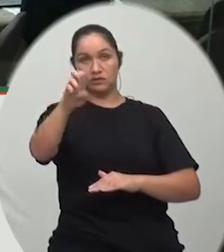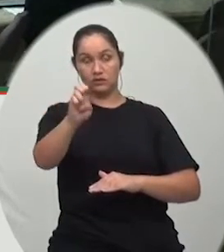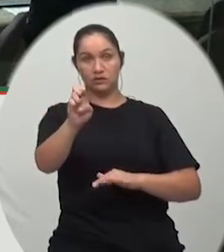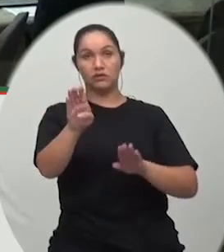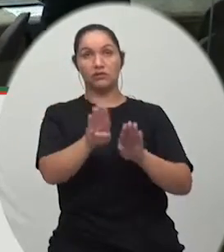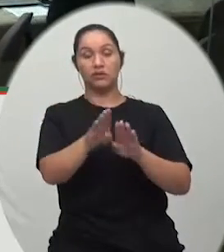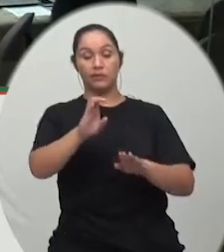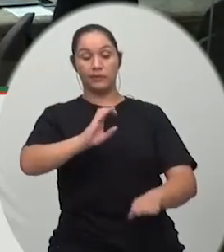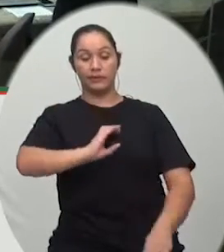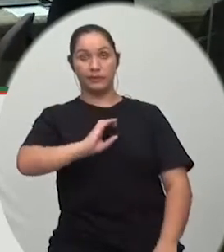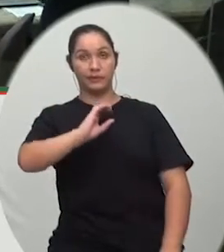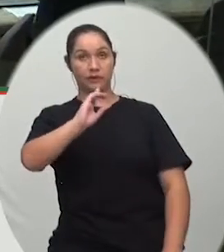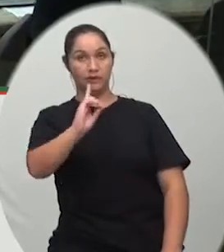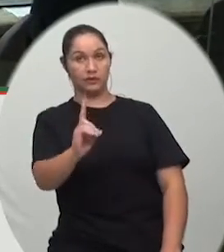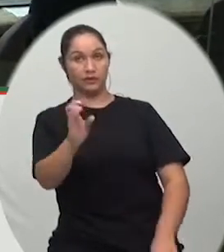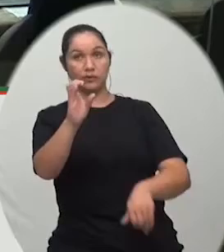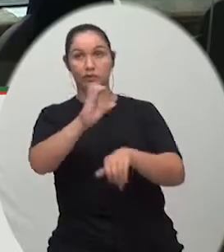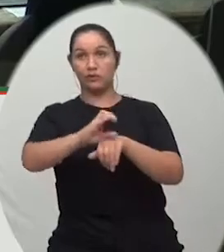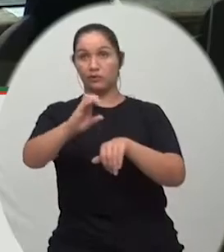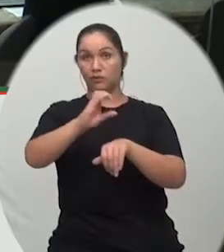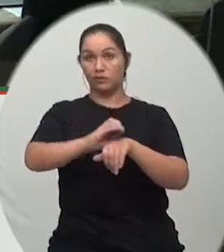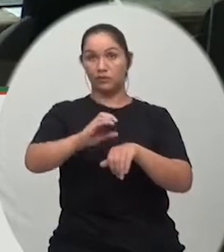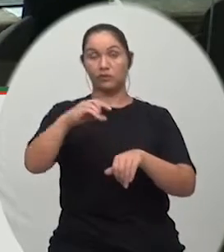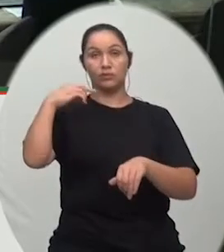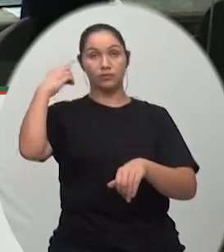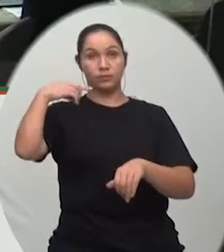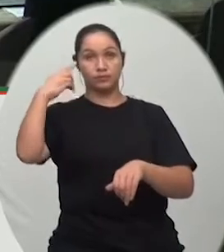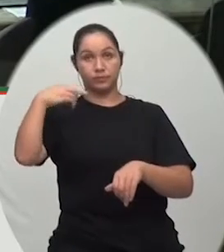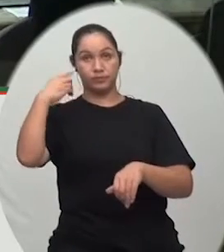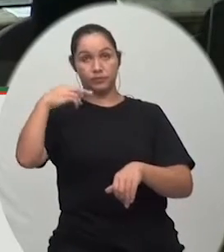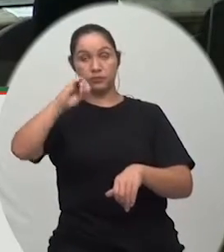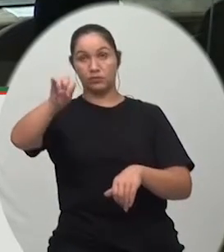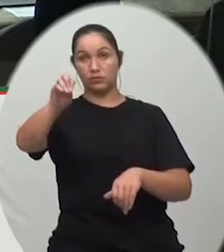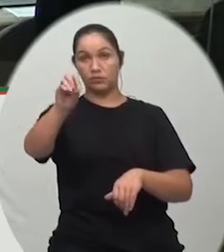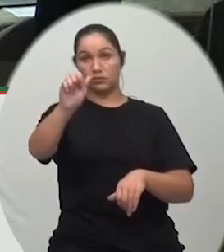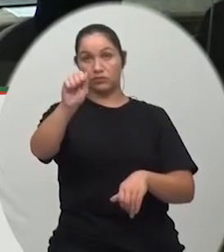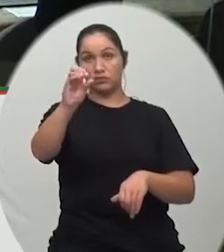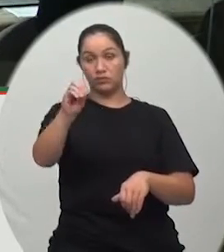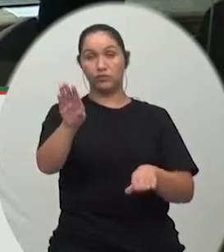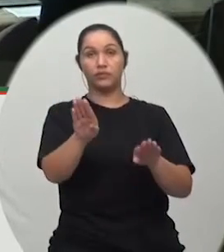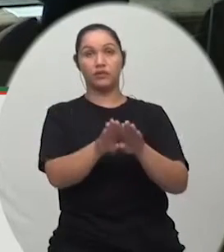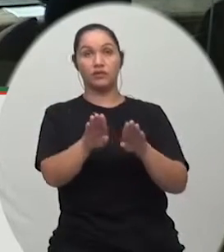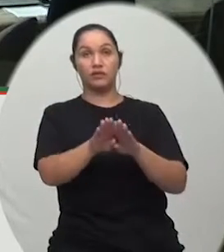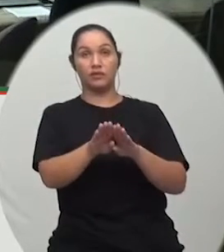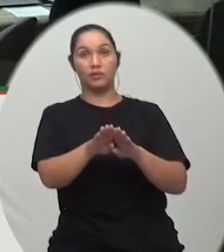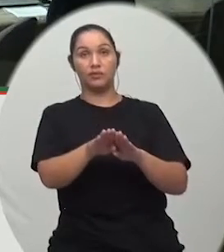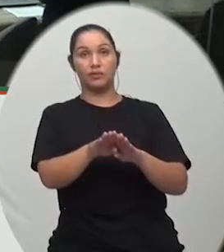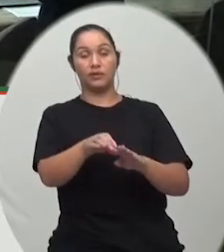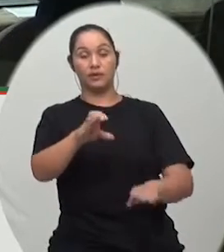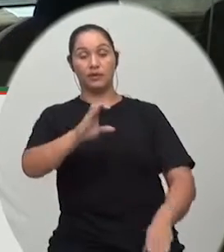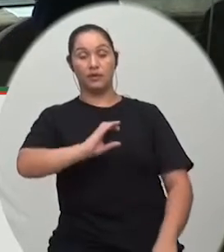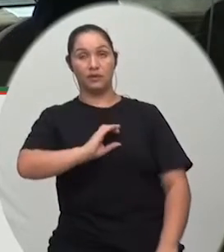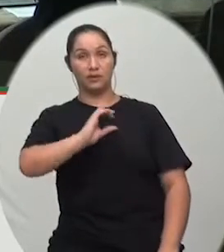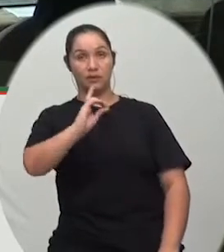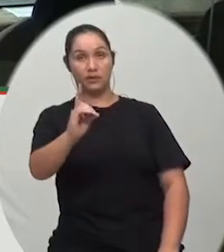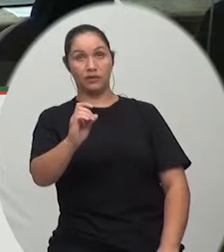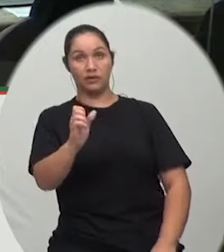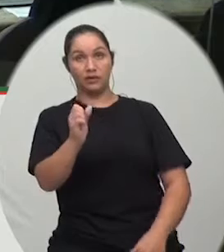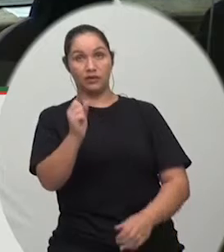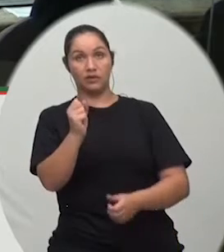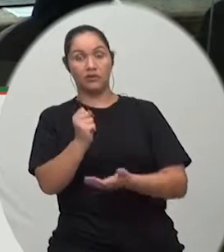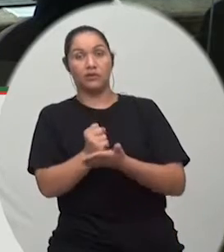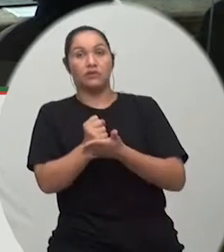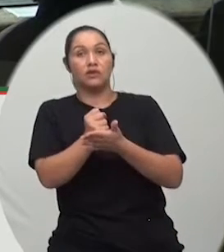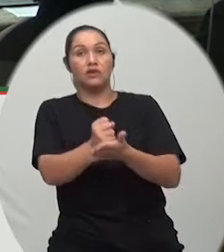de Direito, professor doutor João Carlos Medeiros Rodrigues Júnior, e a coordenadora junta, professora doutora Márcia